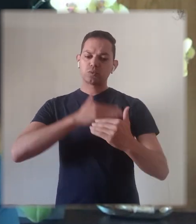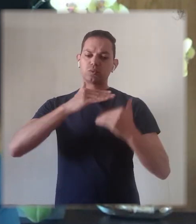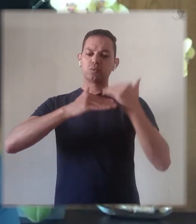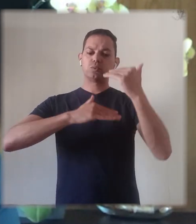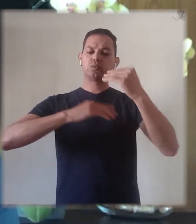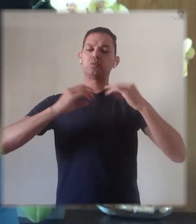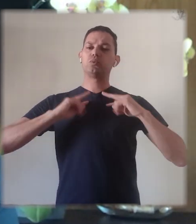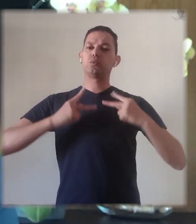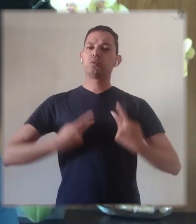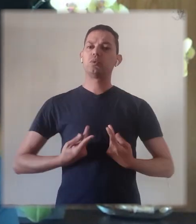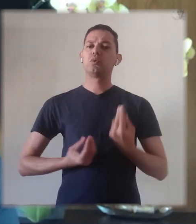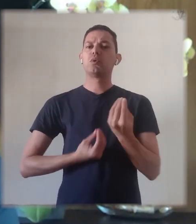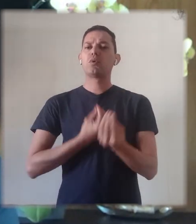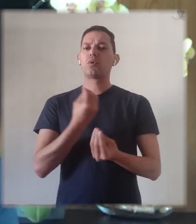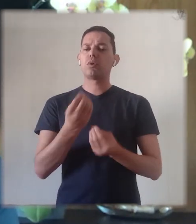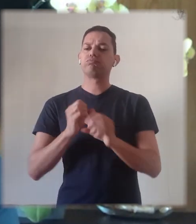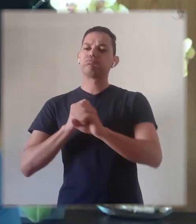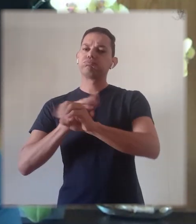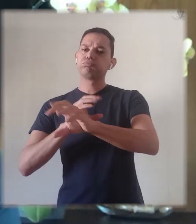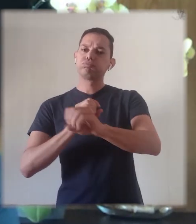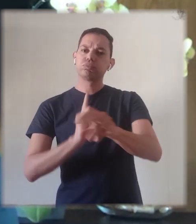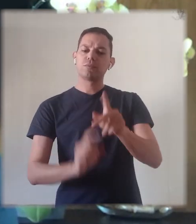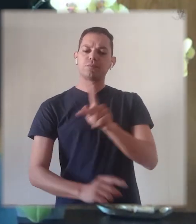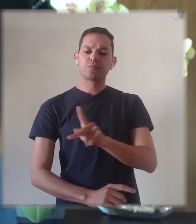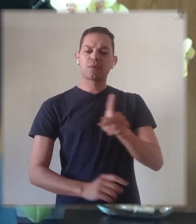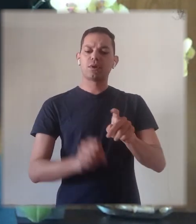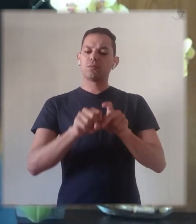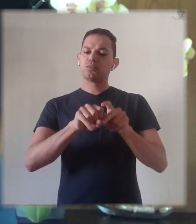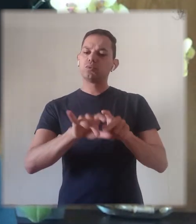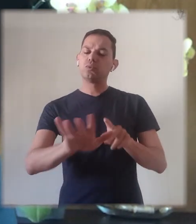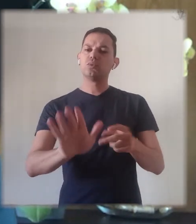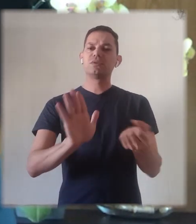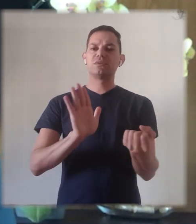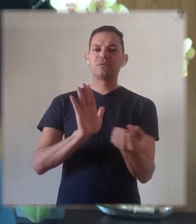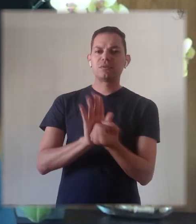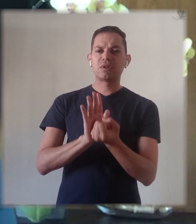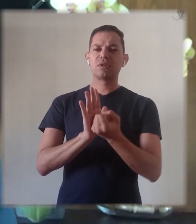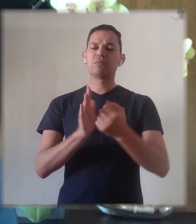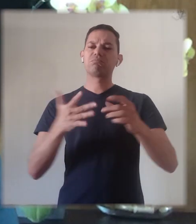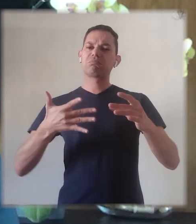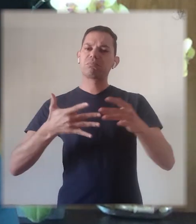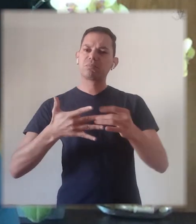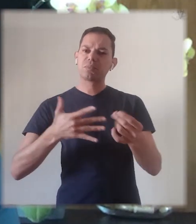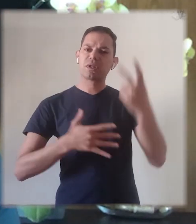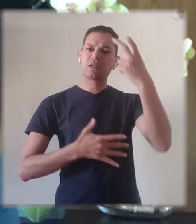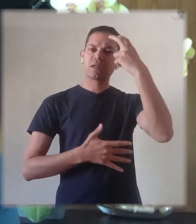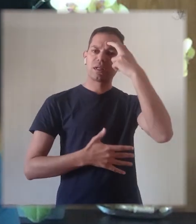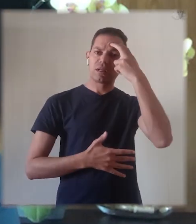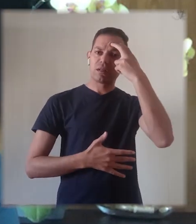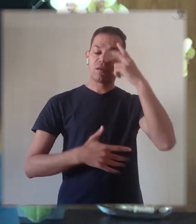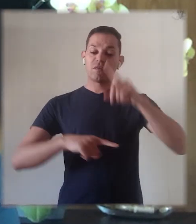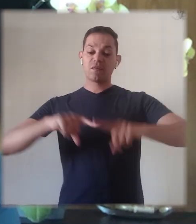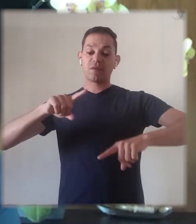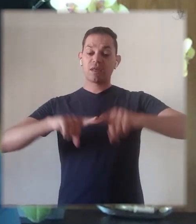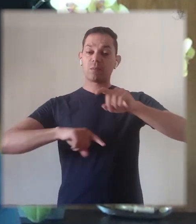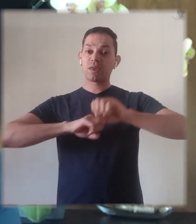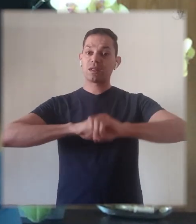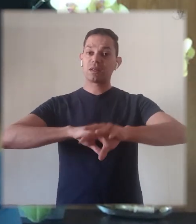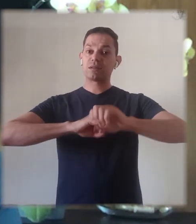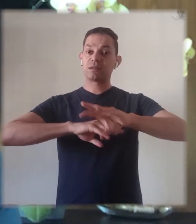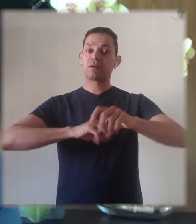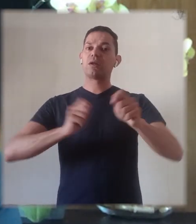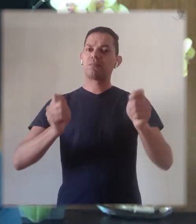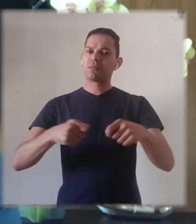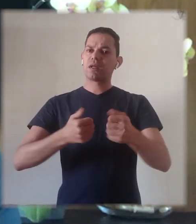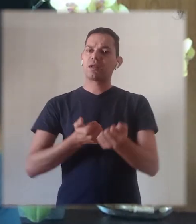humano, através da aprendizagem mediada por aquisições de signos e símbolos culturais. É através das ferramentas educacionais